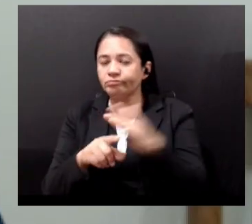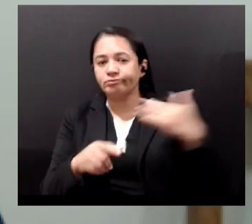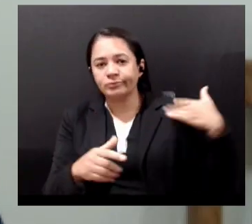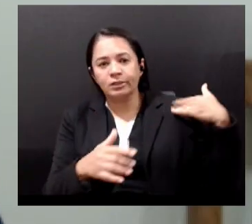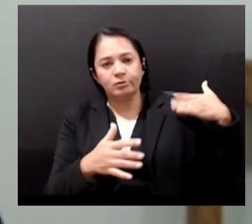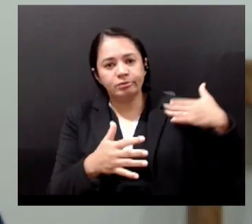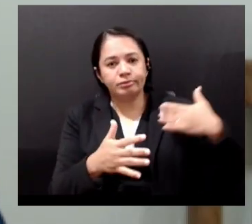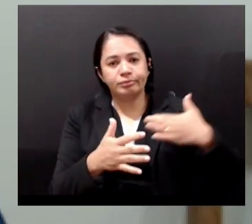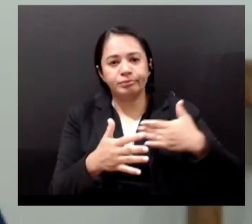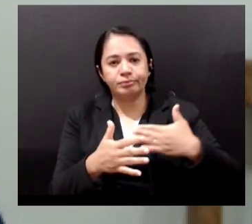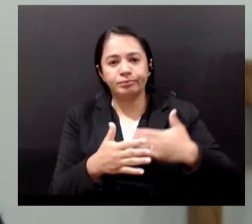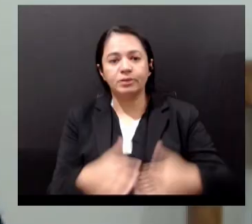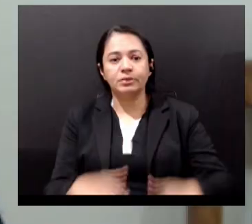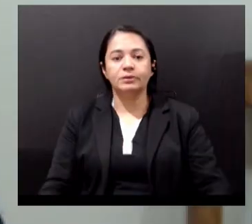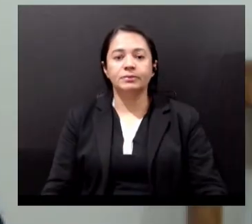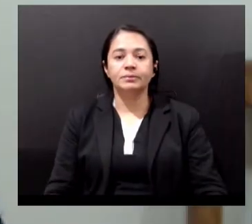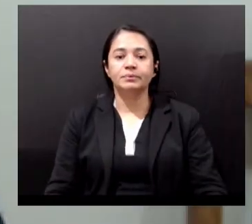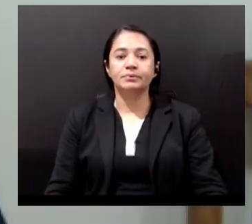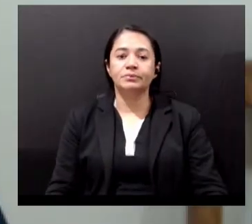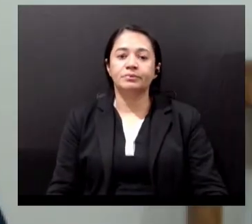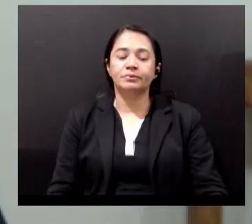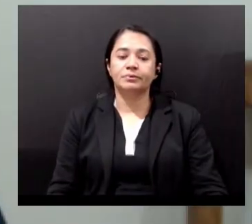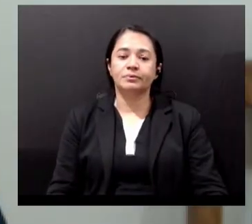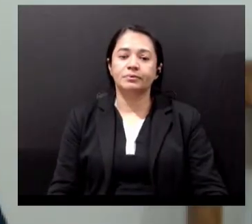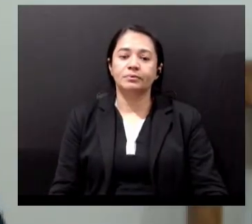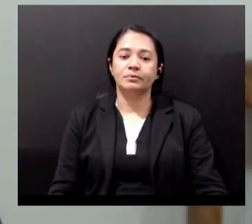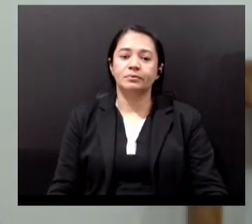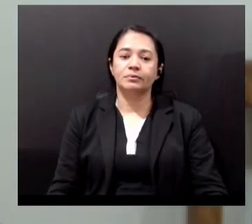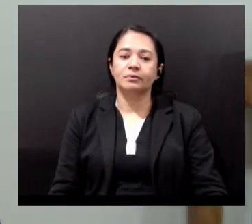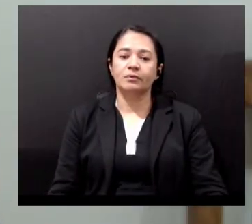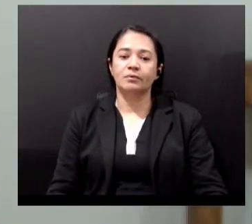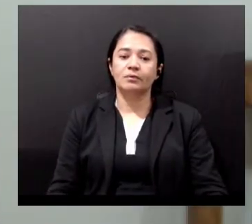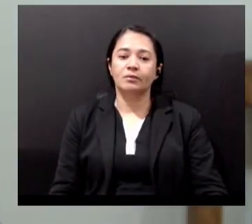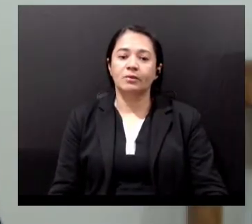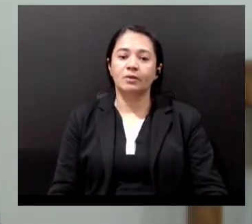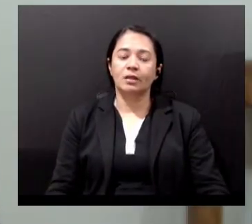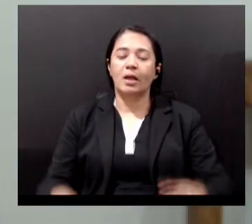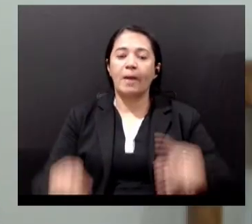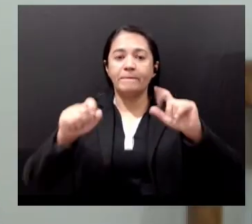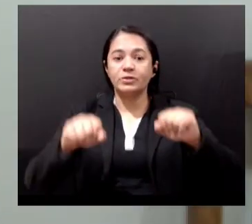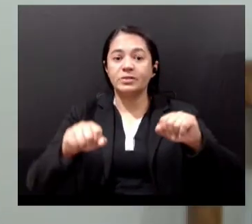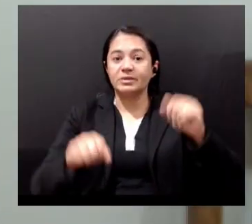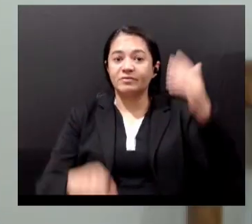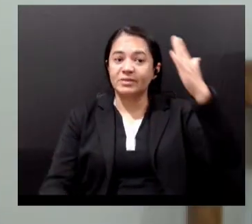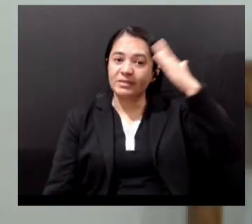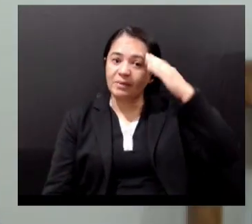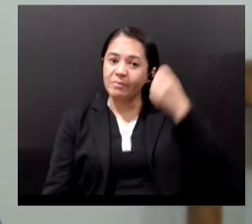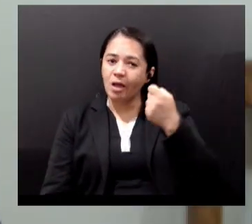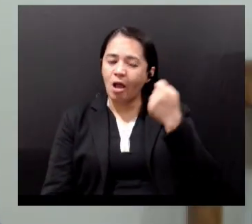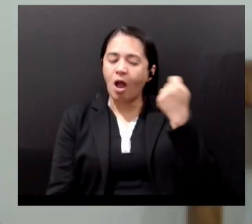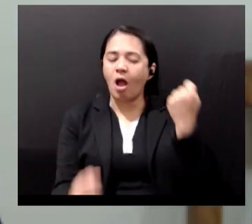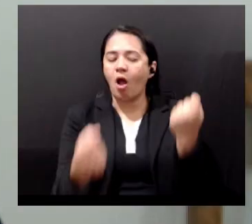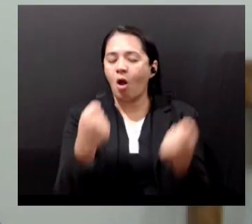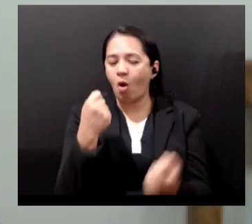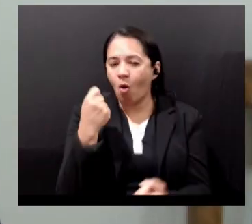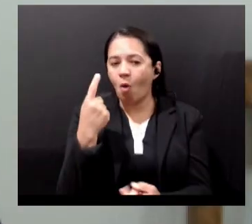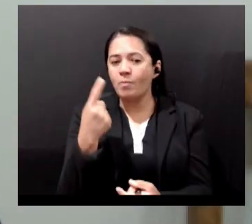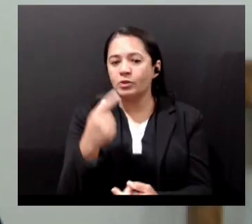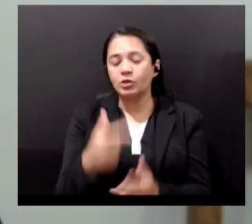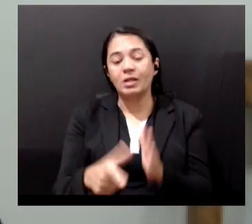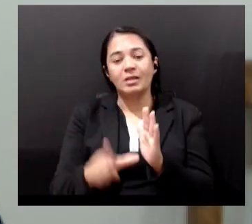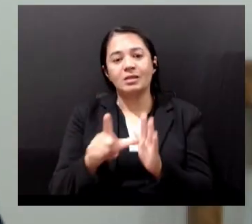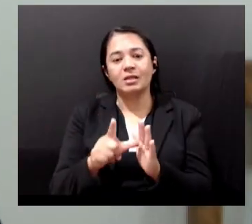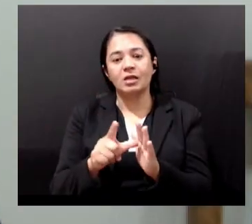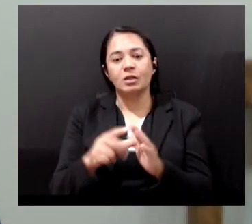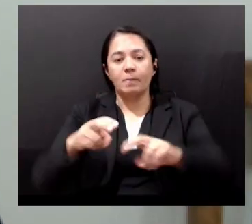últimos anos, nas últimas décadas. Então é possível fazer certas previsões em cima desses dados